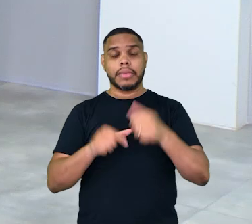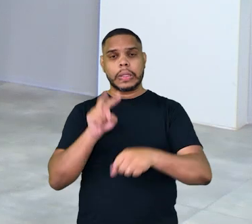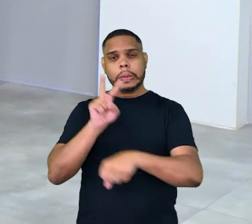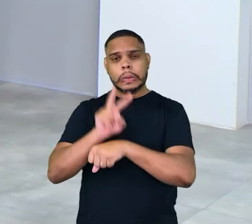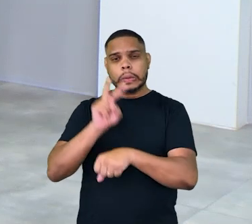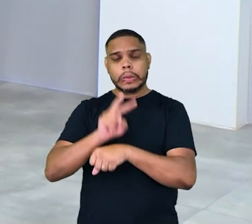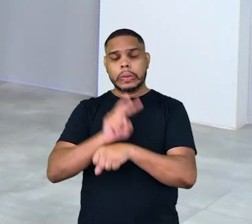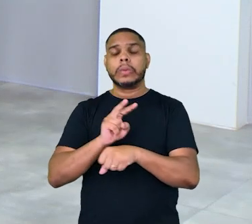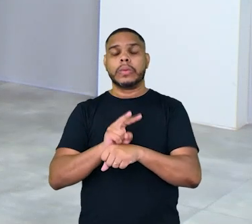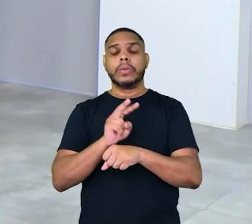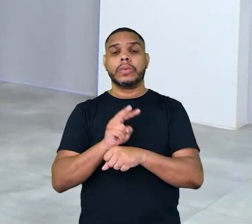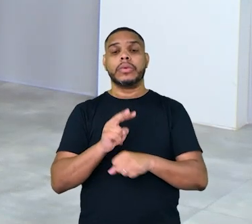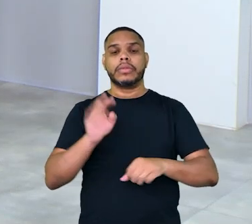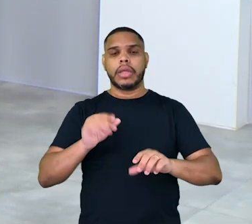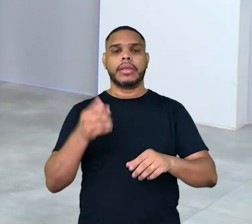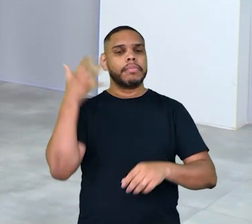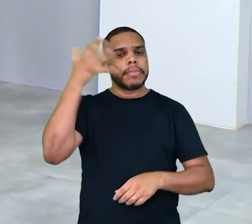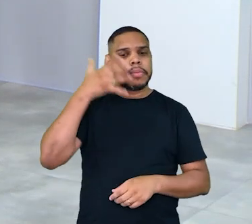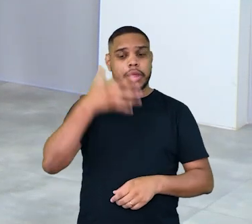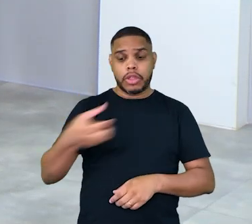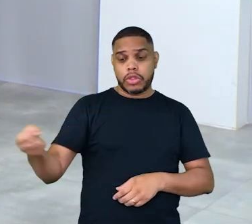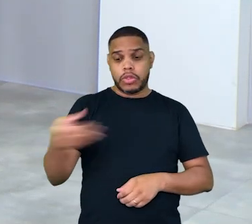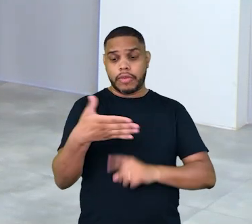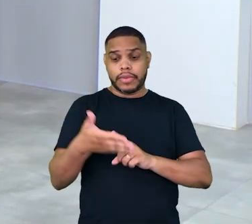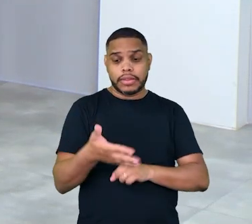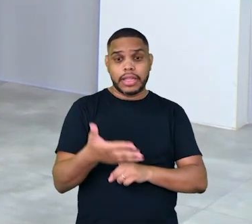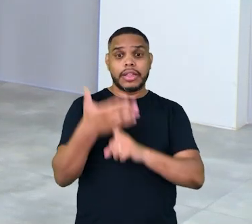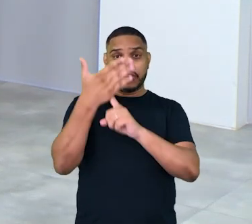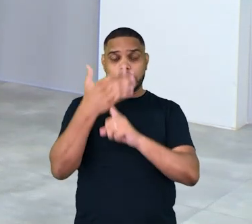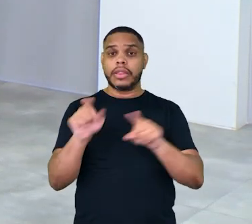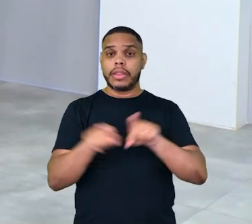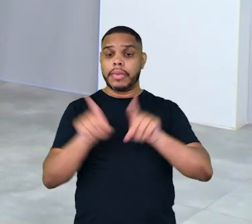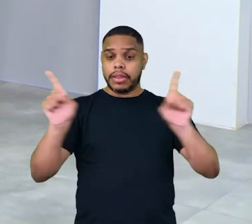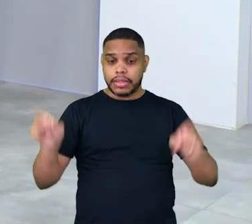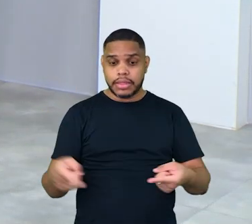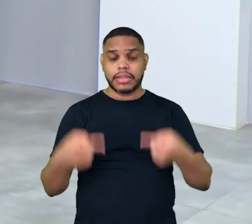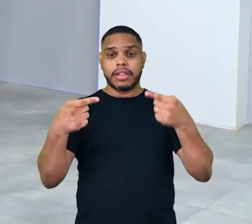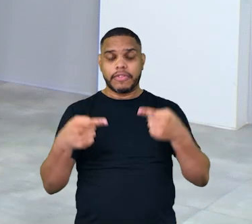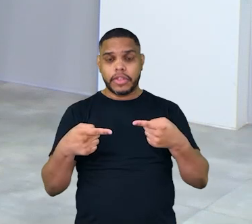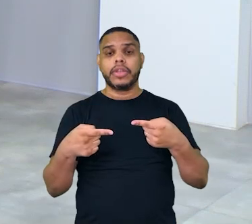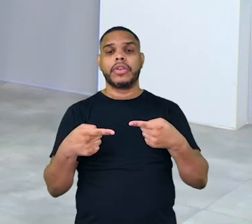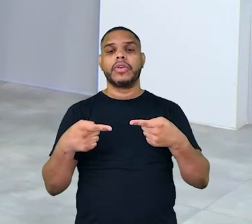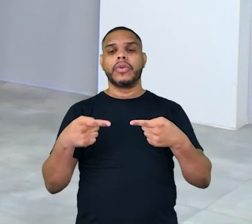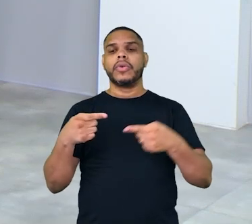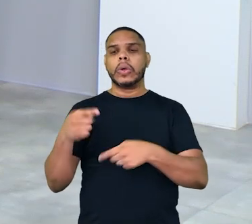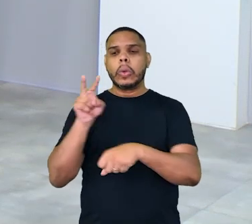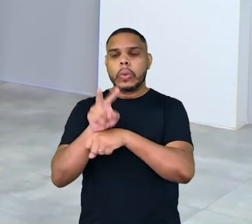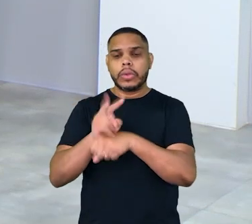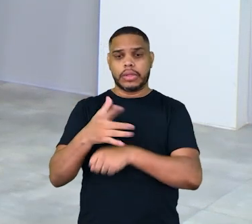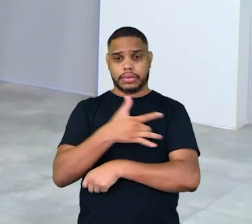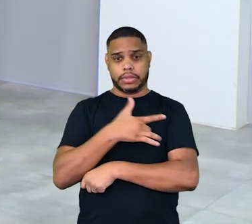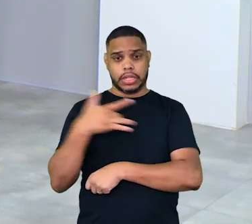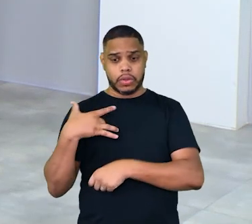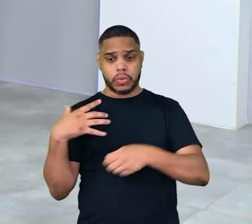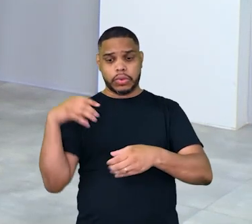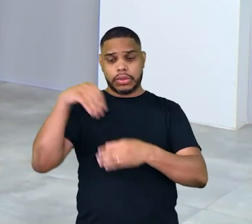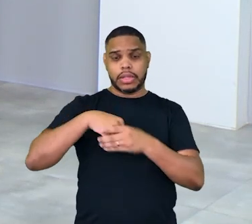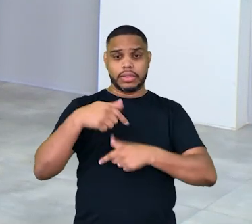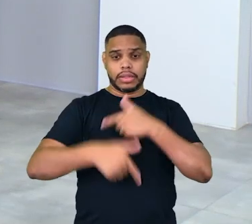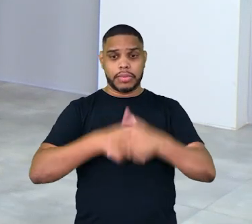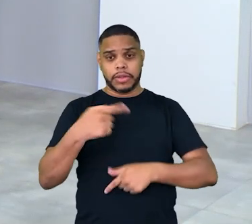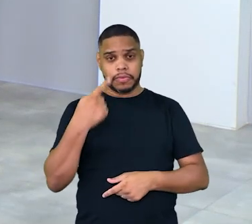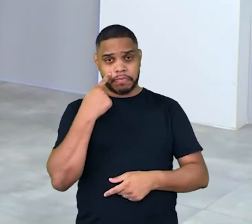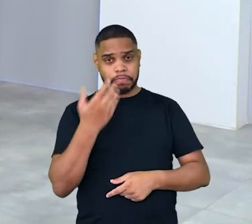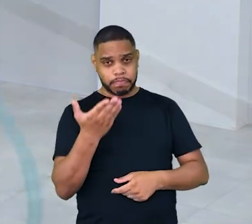Justiça do Trabalho realizou um seminário sobre as novas tecnologias e os desafios para a universalização da saúde e segurança do